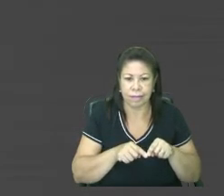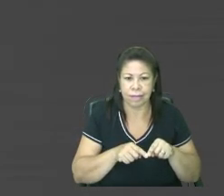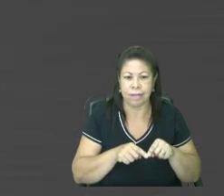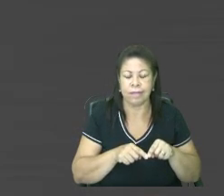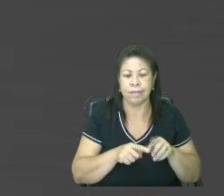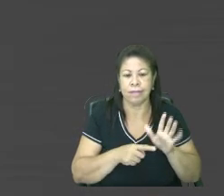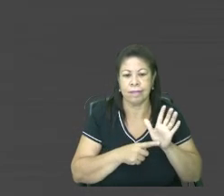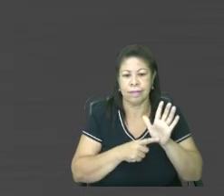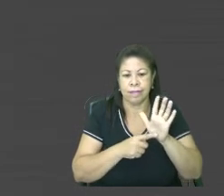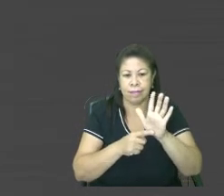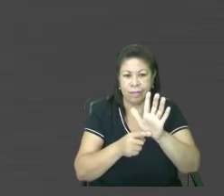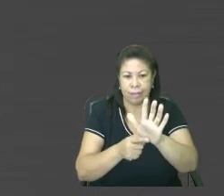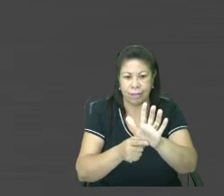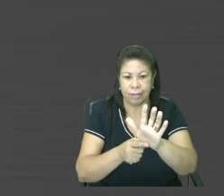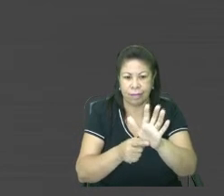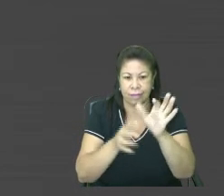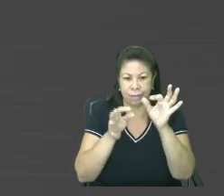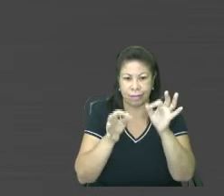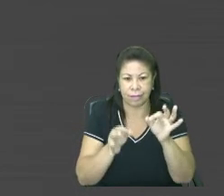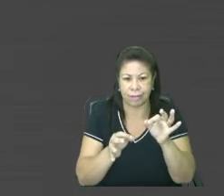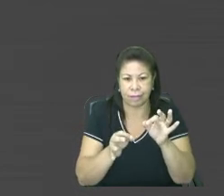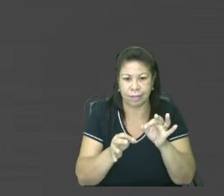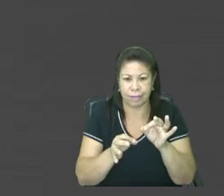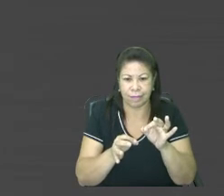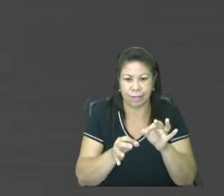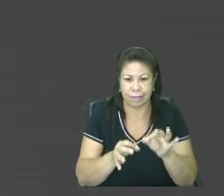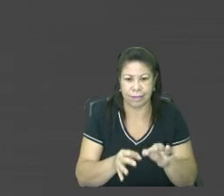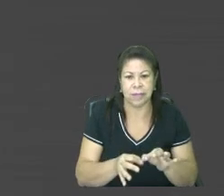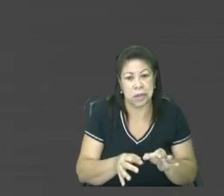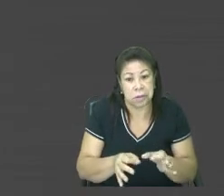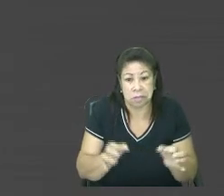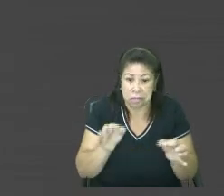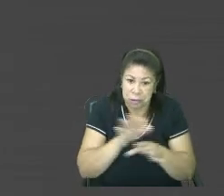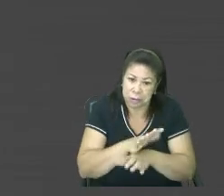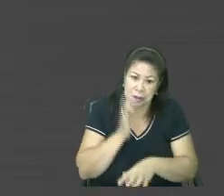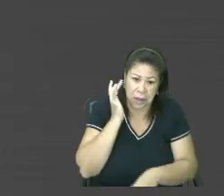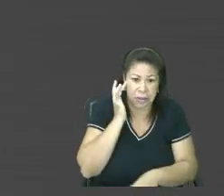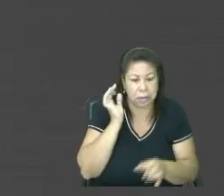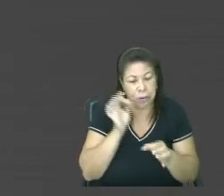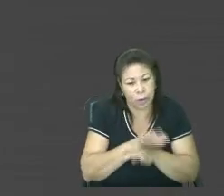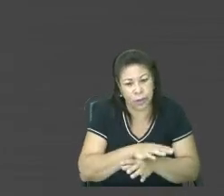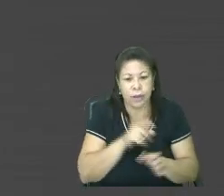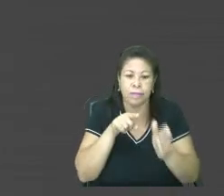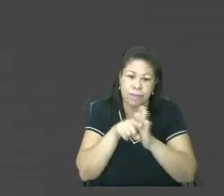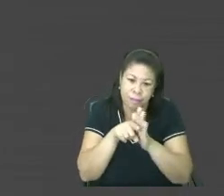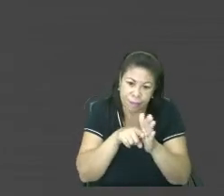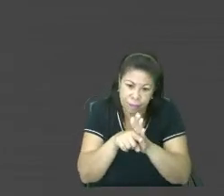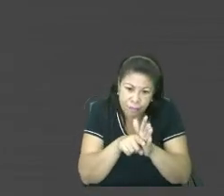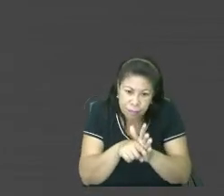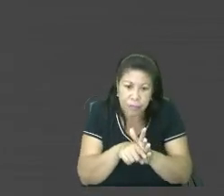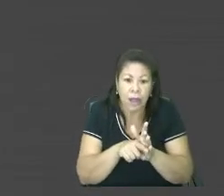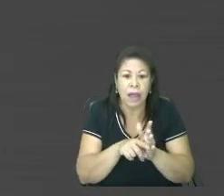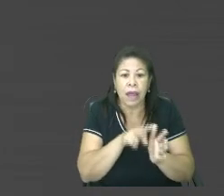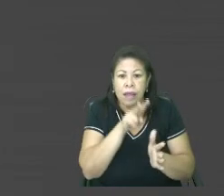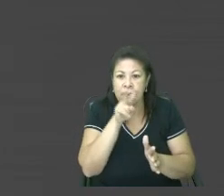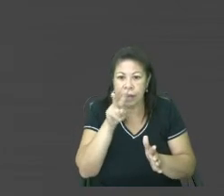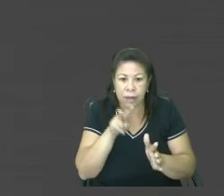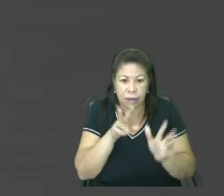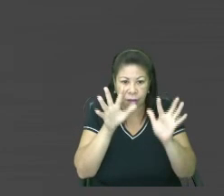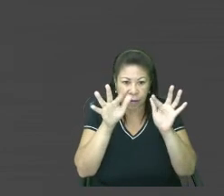É isso. Não, acho que não. Acho que nós terminamos. Então, análise e consideração final, né?